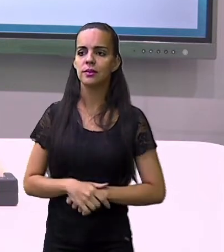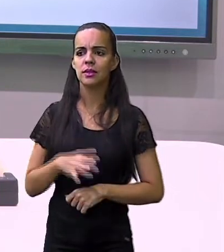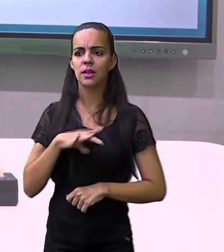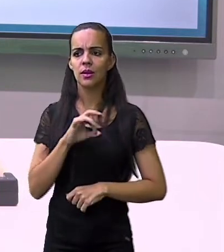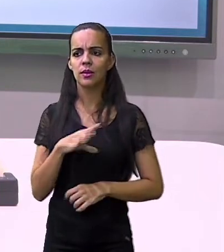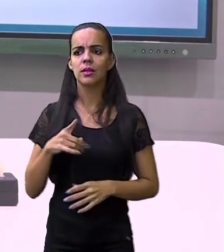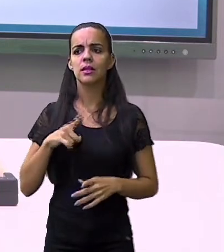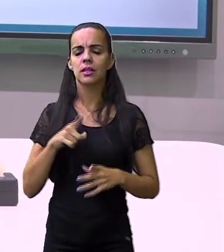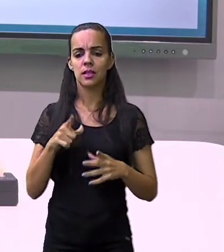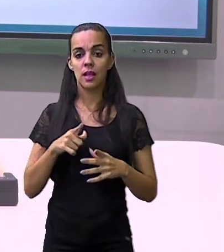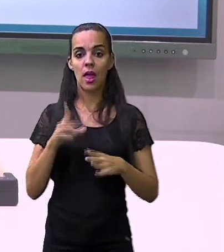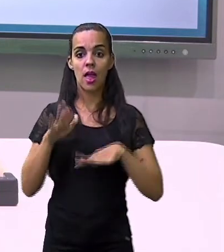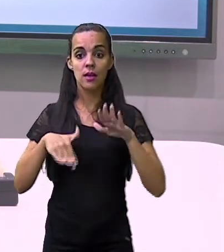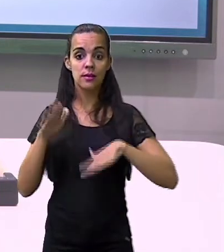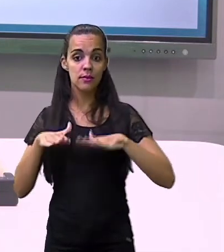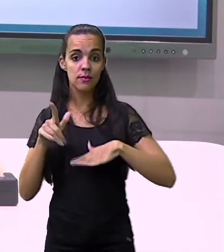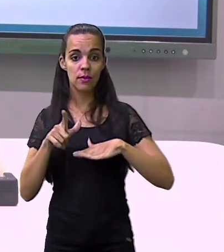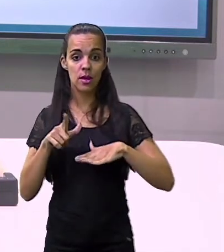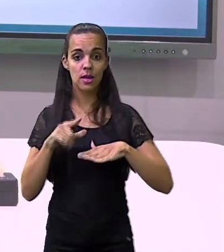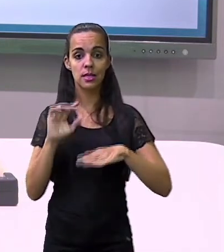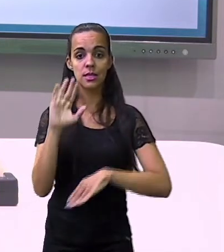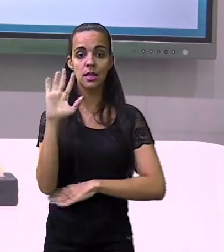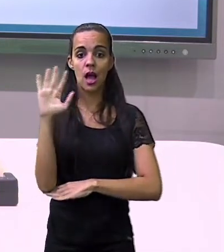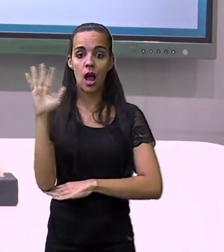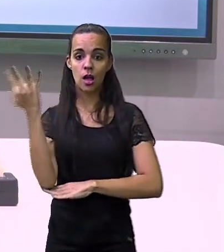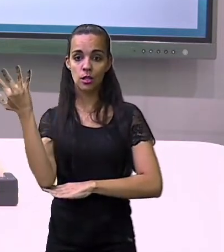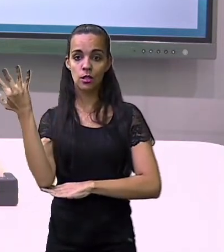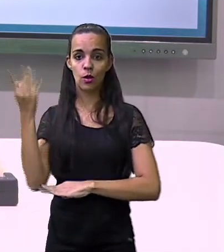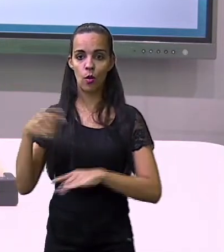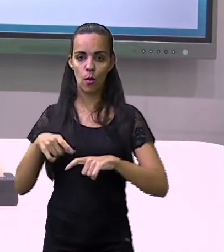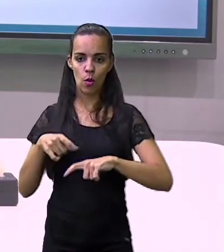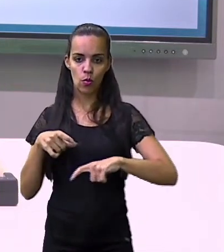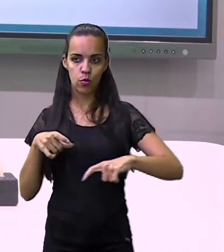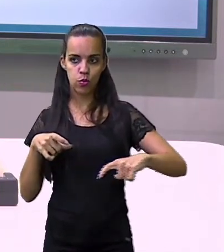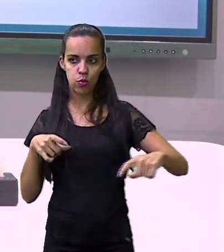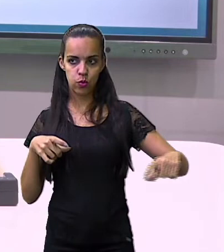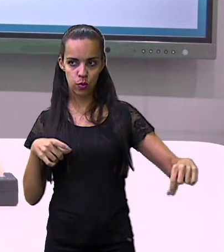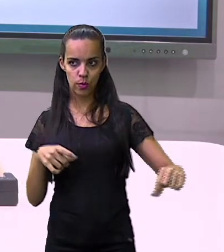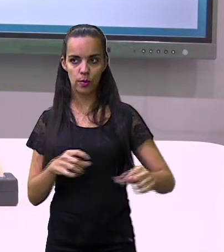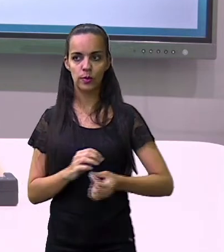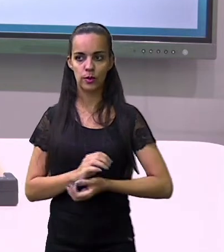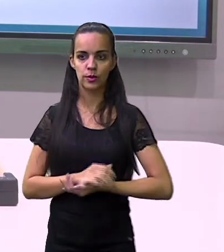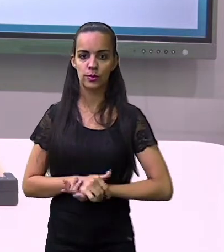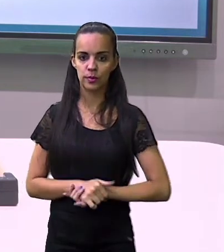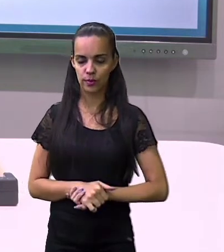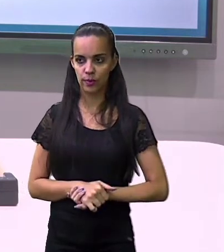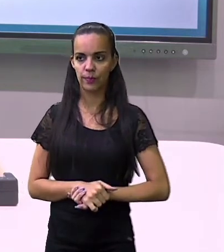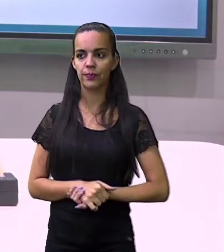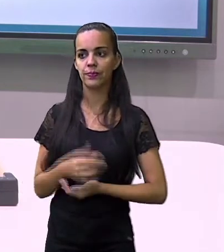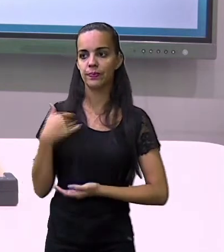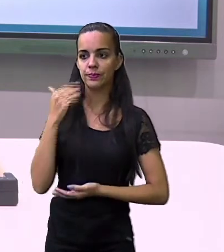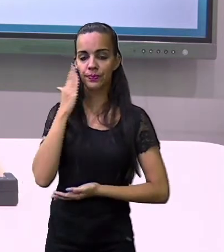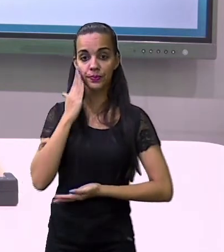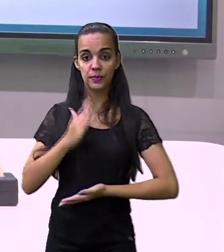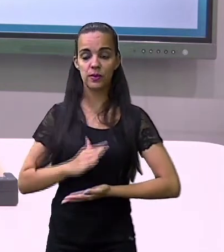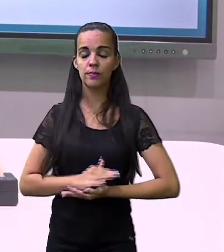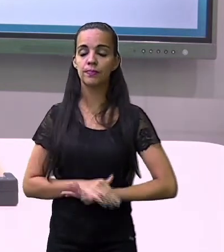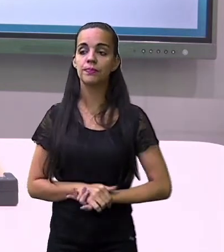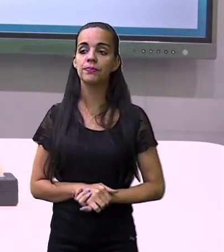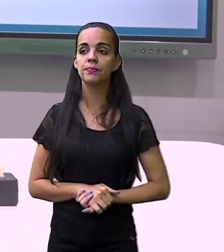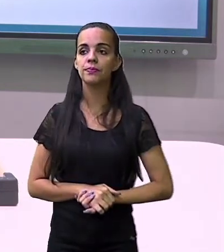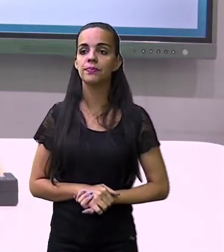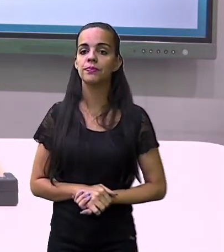vez mais comprida pela manhã, mais direcionada e cada vez comprida do outro lado, ok?